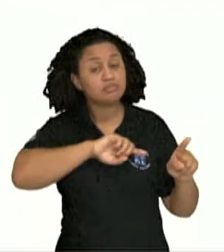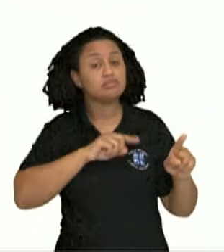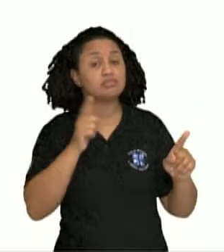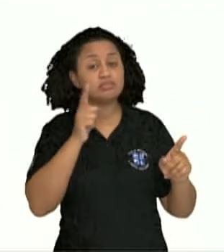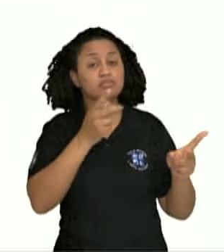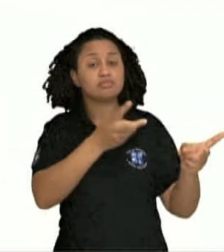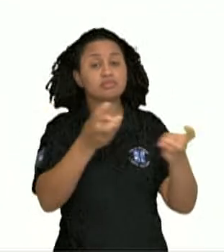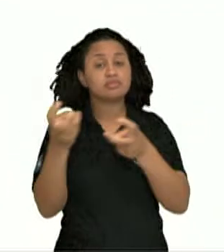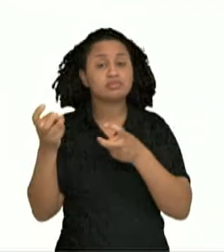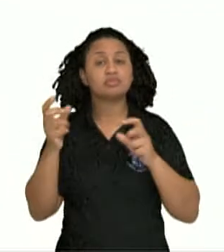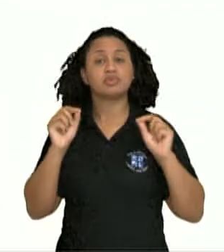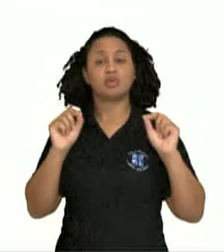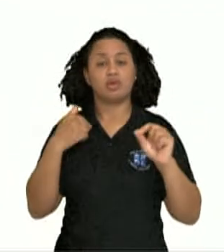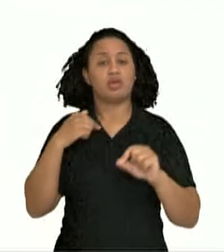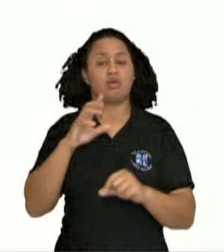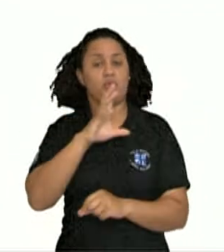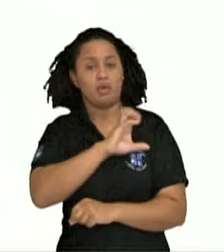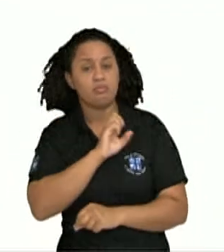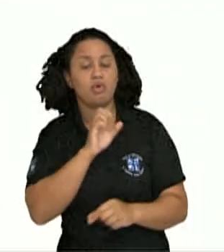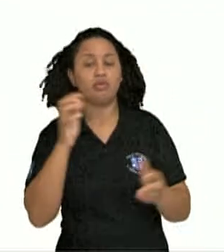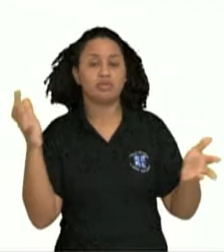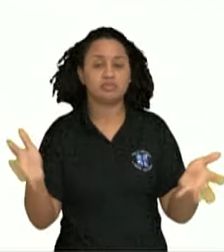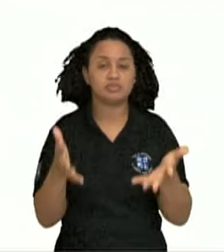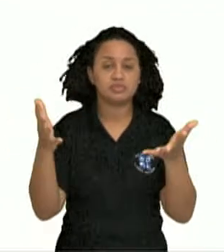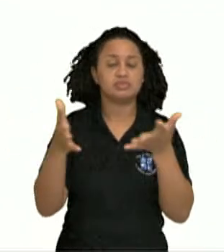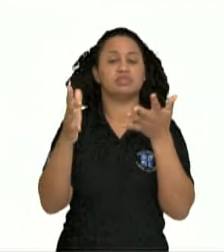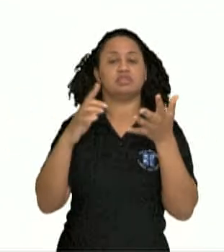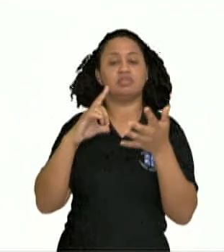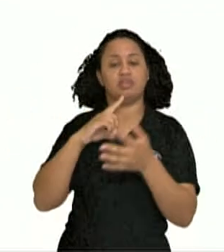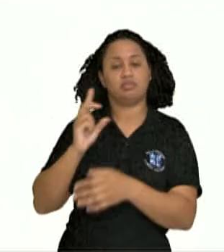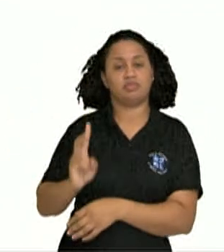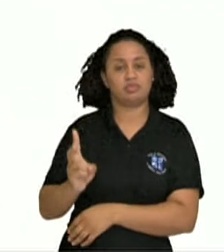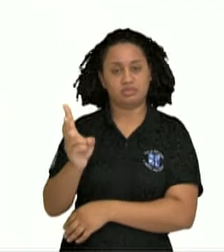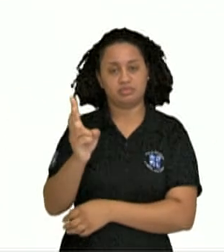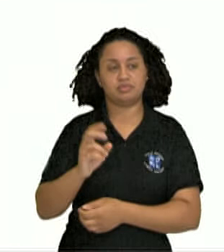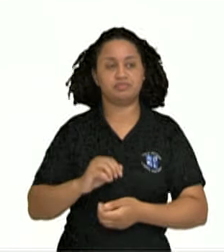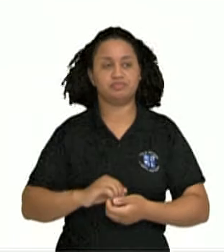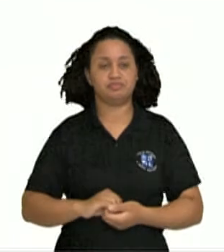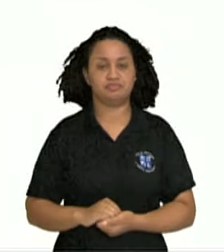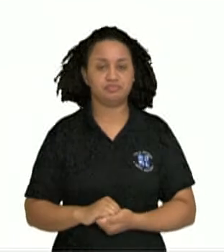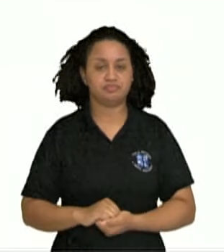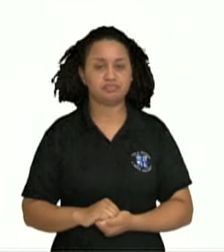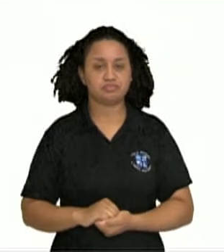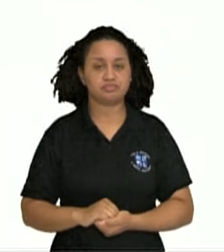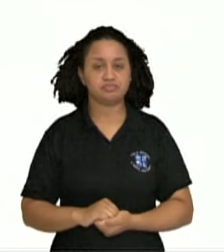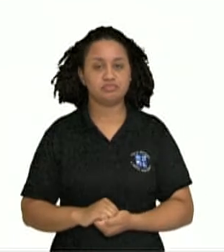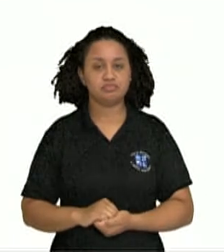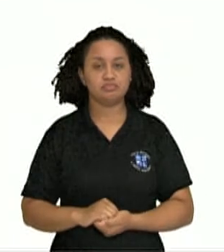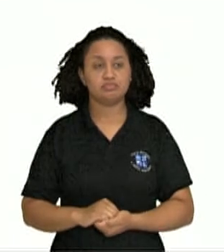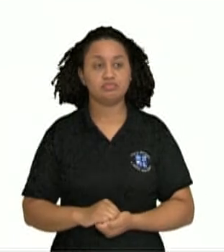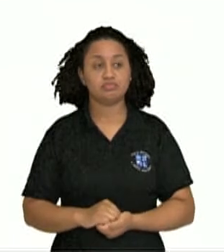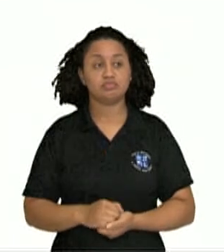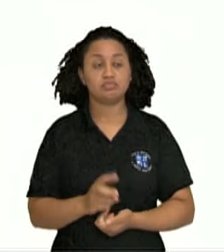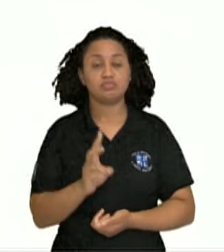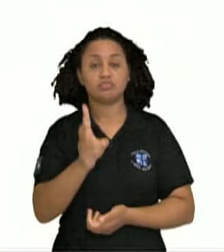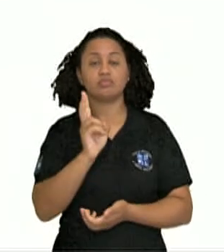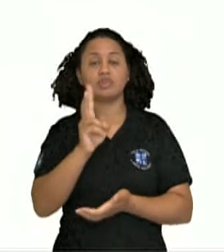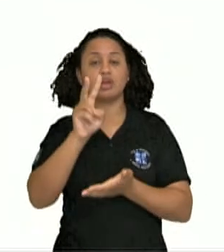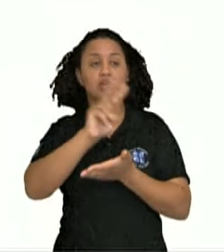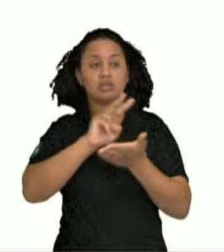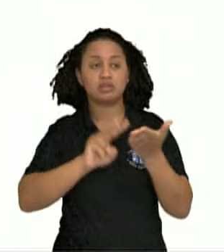aqui que o amor é uma motivação para continuar. Bien? No te rindas, porque no